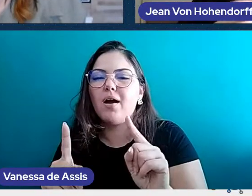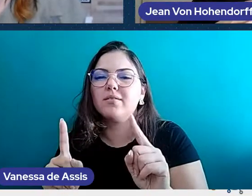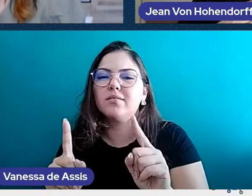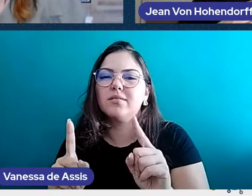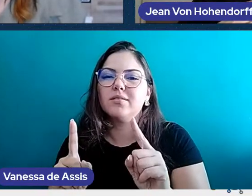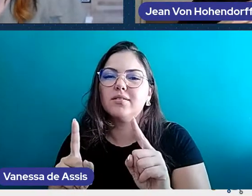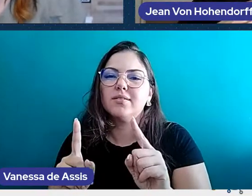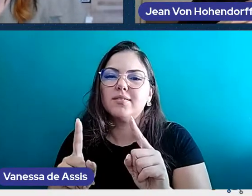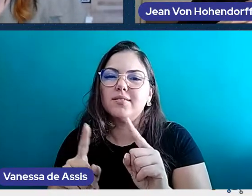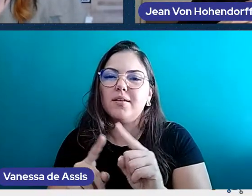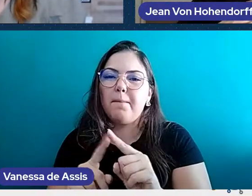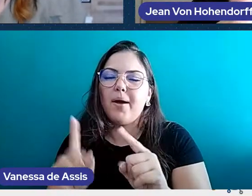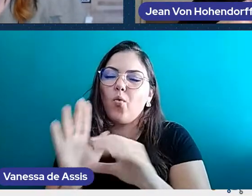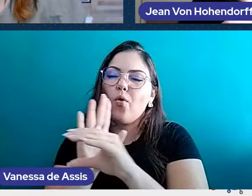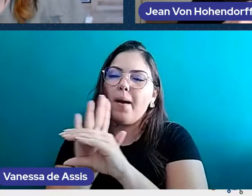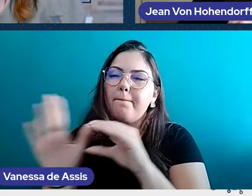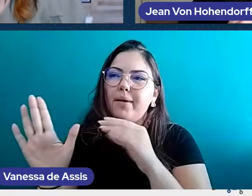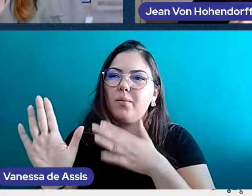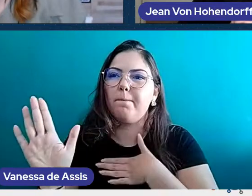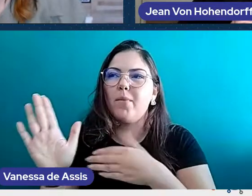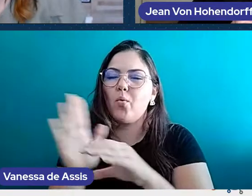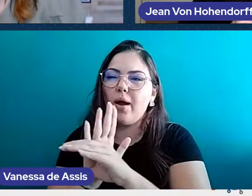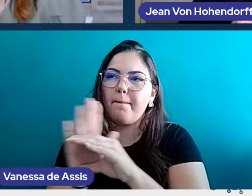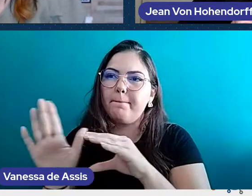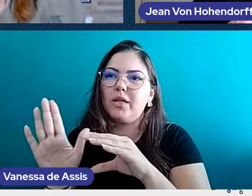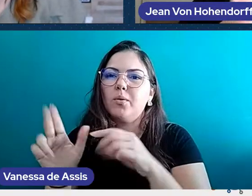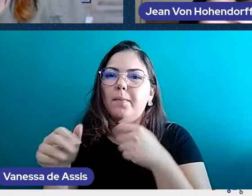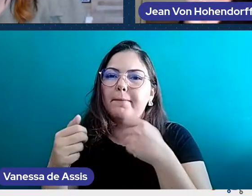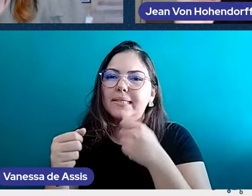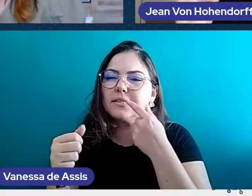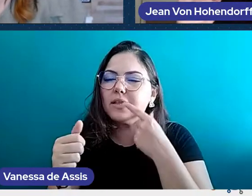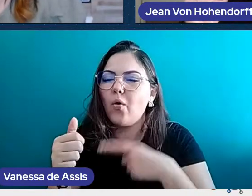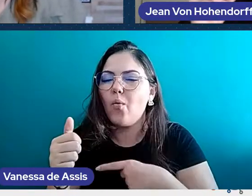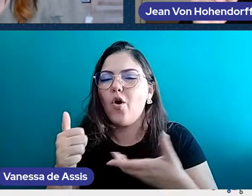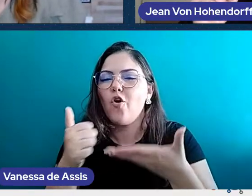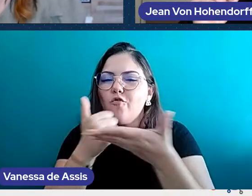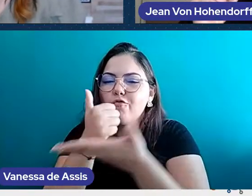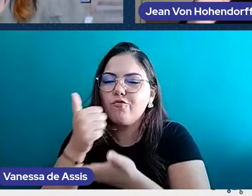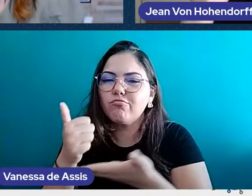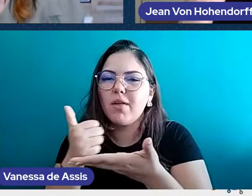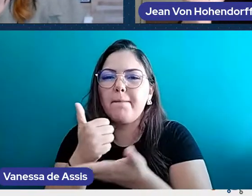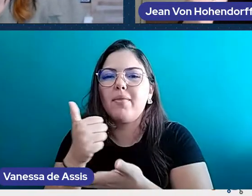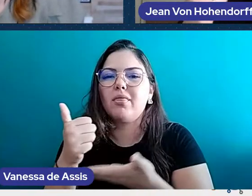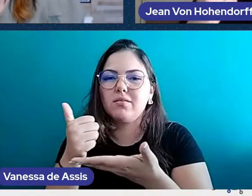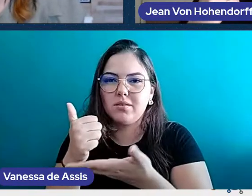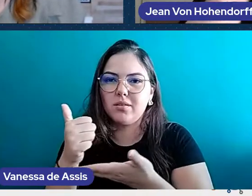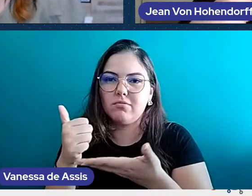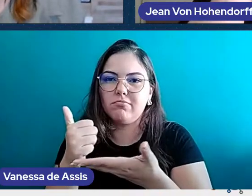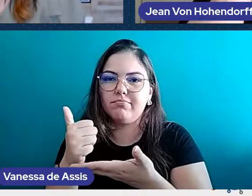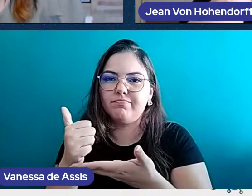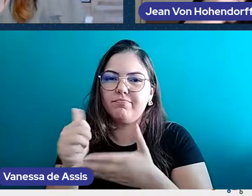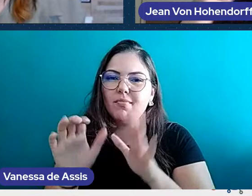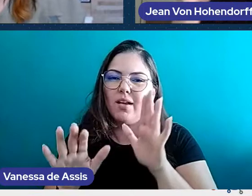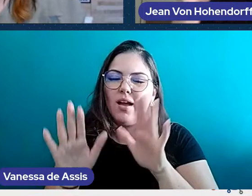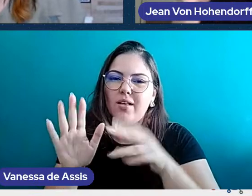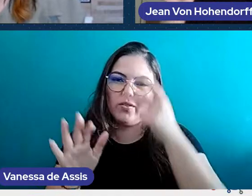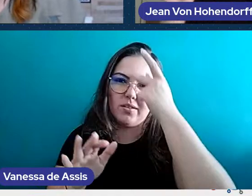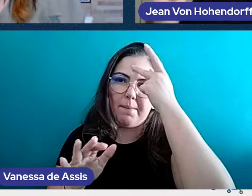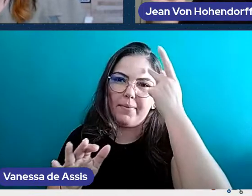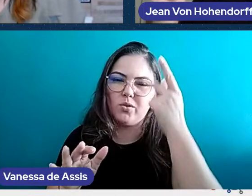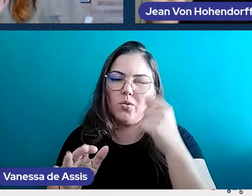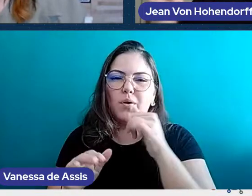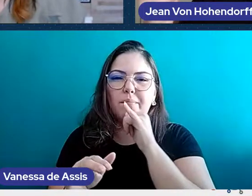esse meu capítulo uma fundamentação teórica, né? E às vezes as pessoas confundem a revisão de